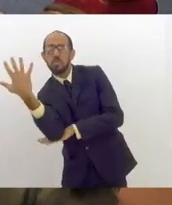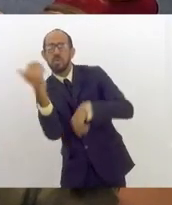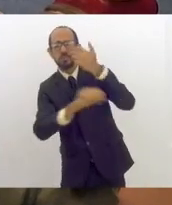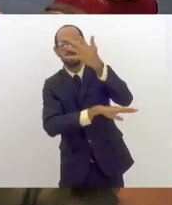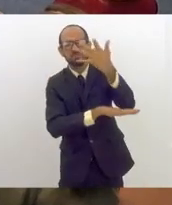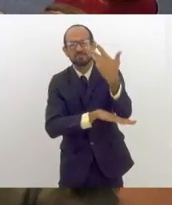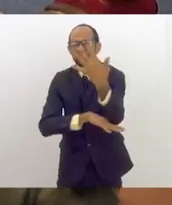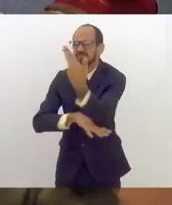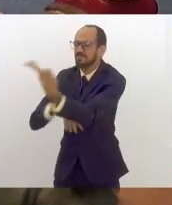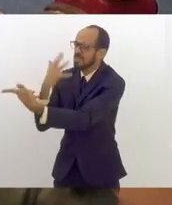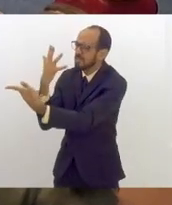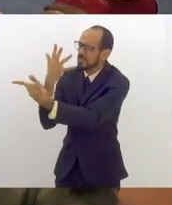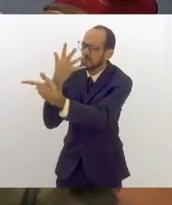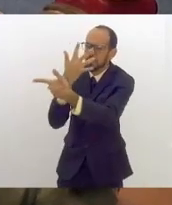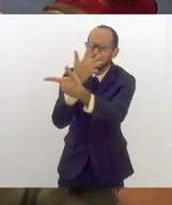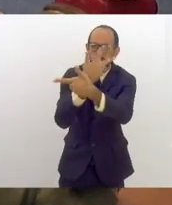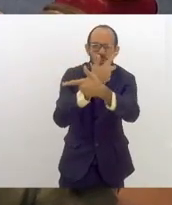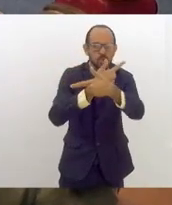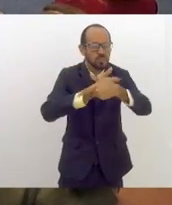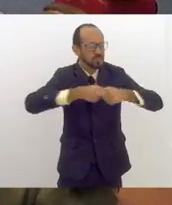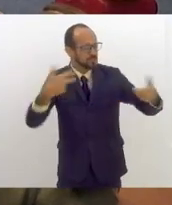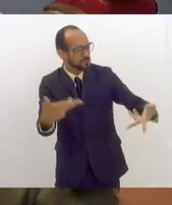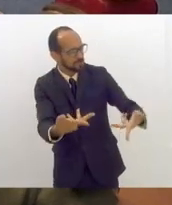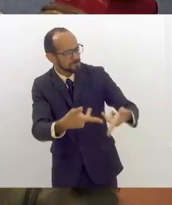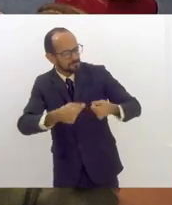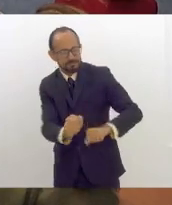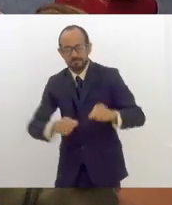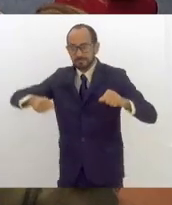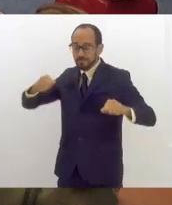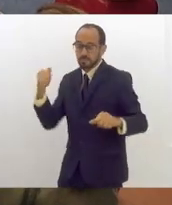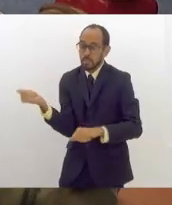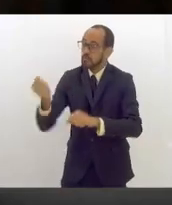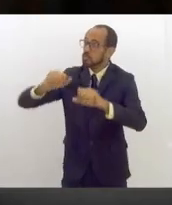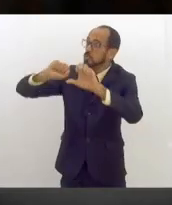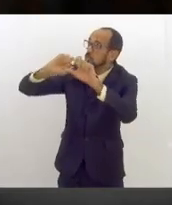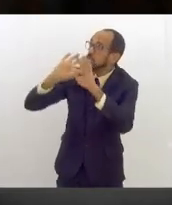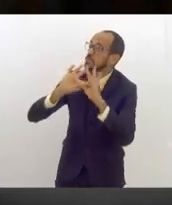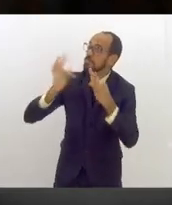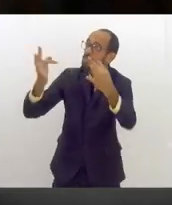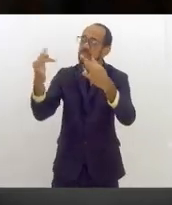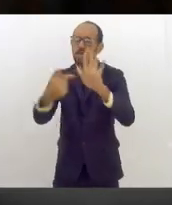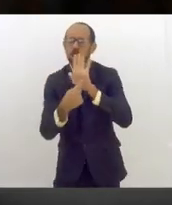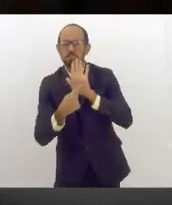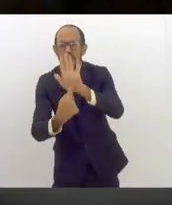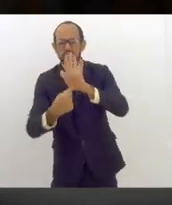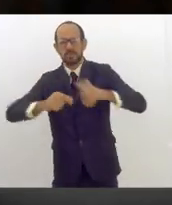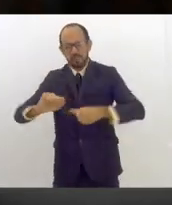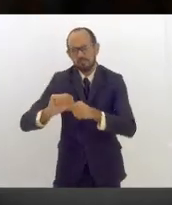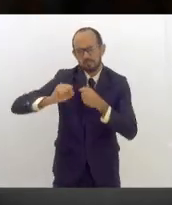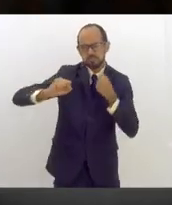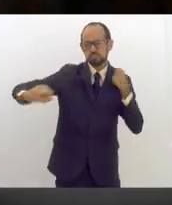as pernas fortes e o teu futuro